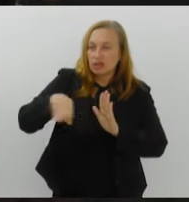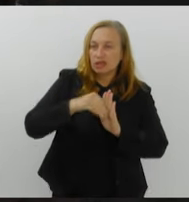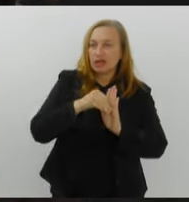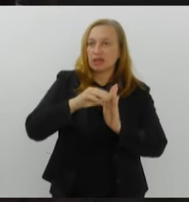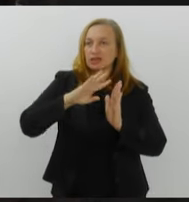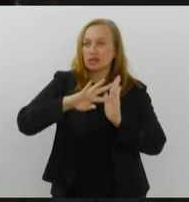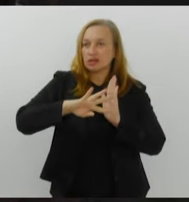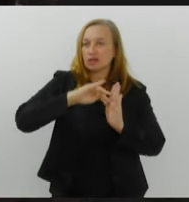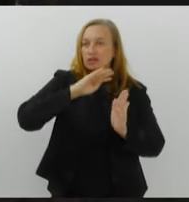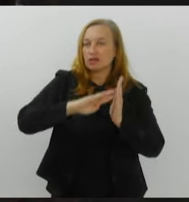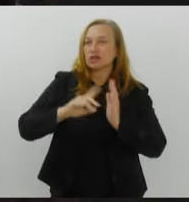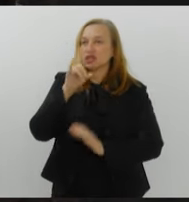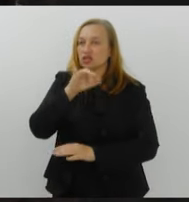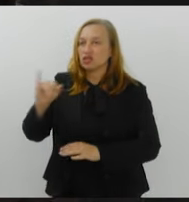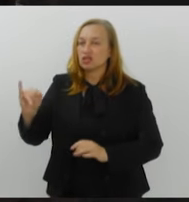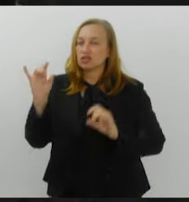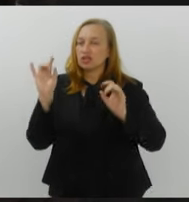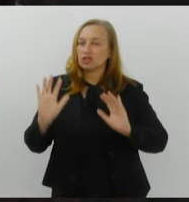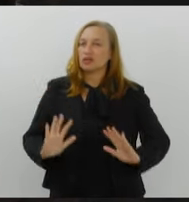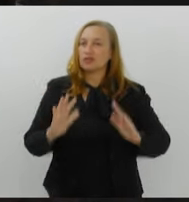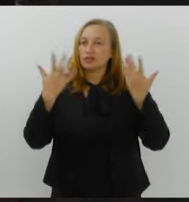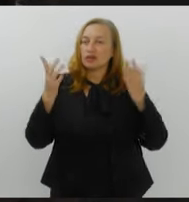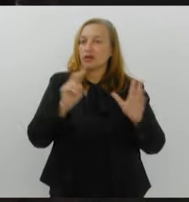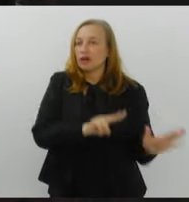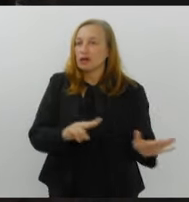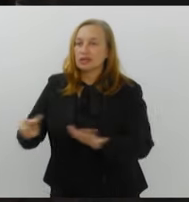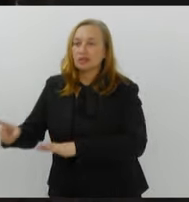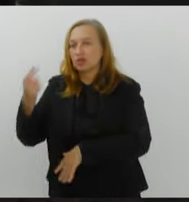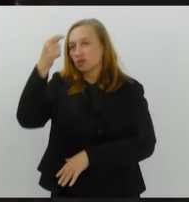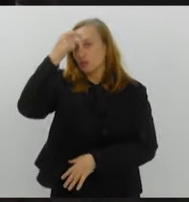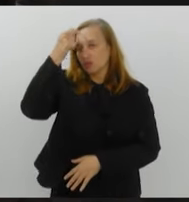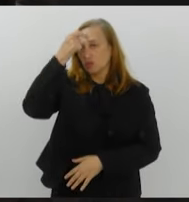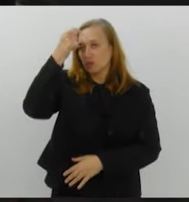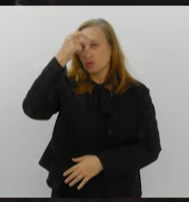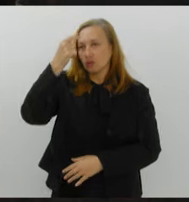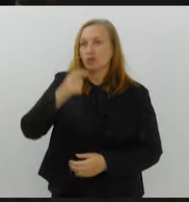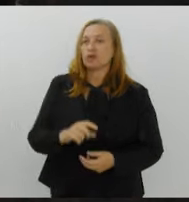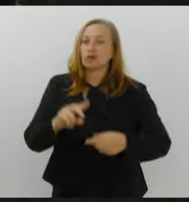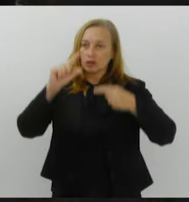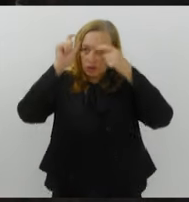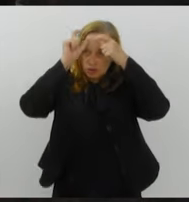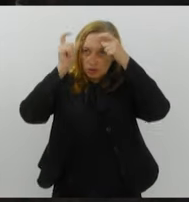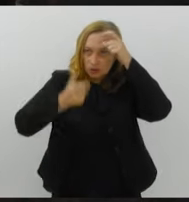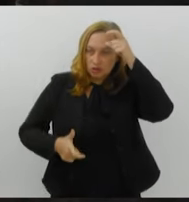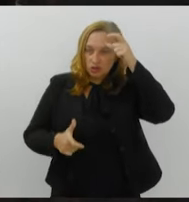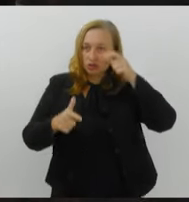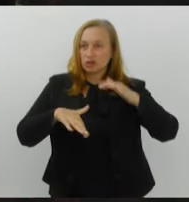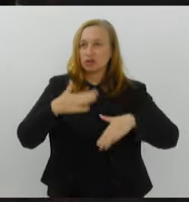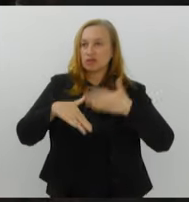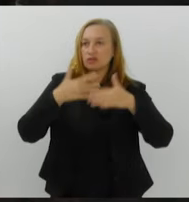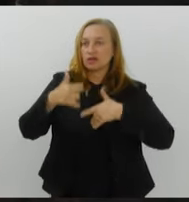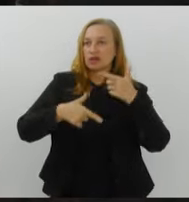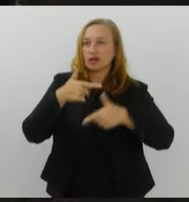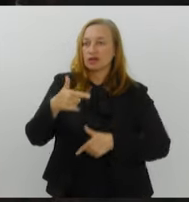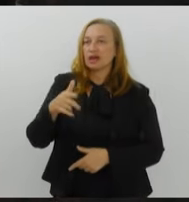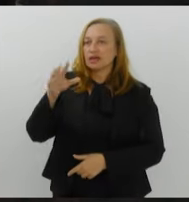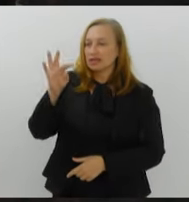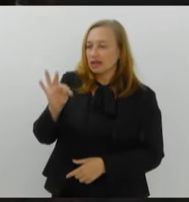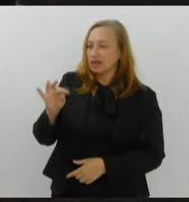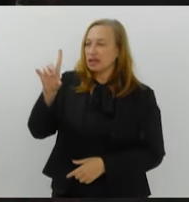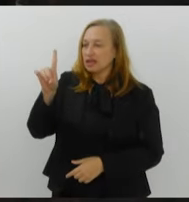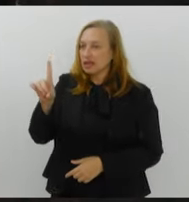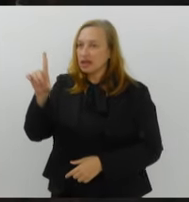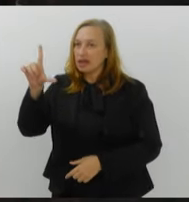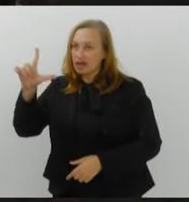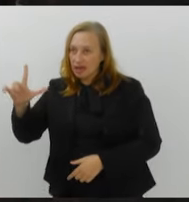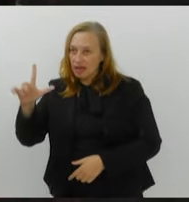de datas comemorativas a Semana de Conscientização do Transtorno do Desenvolvimento da Língua, TDL. Em